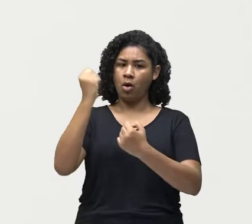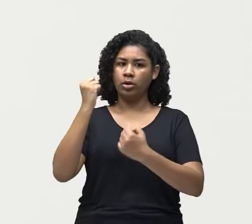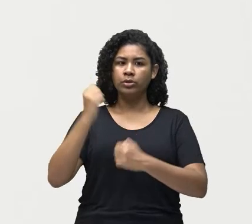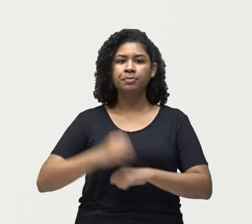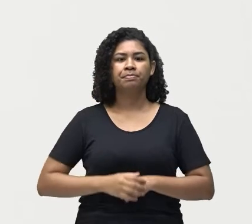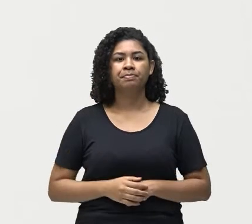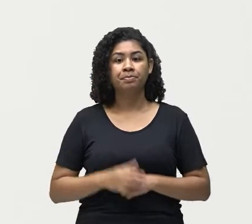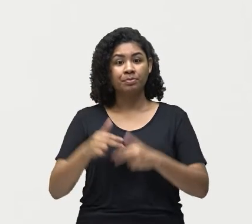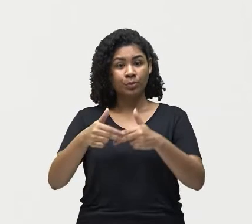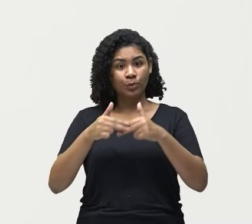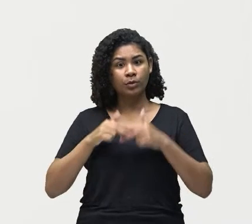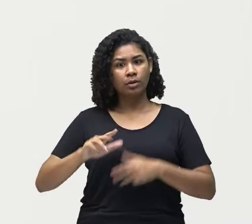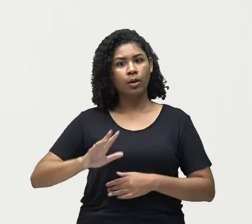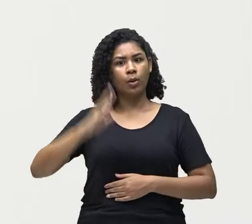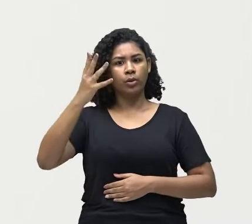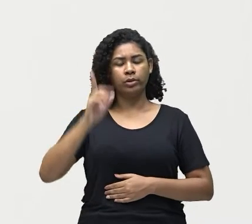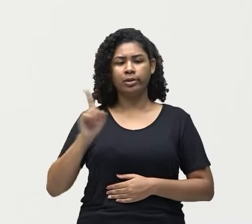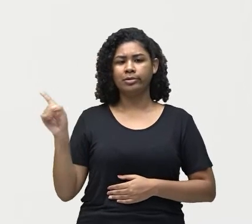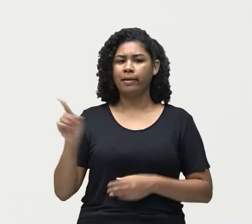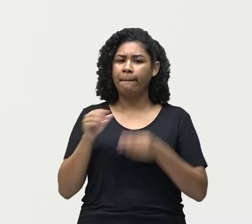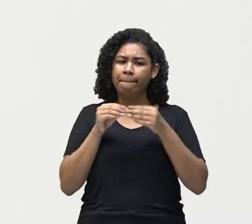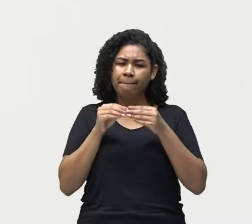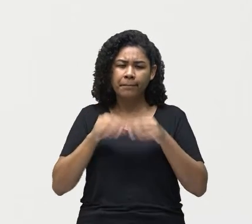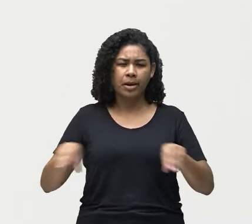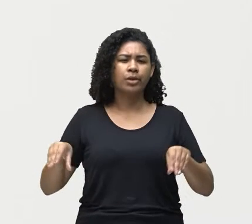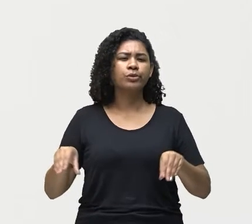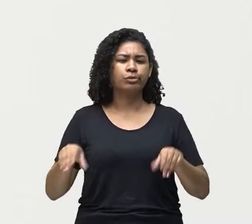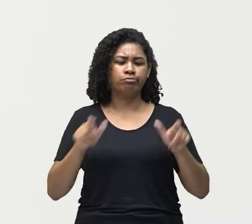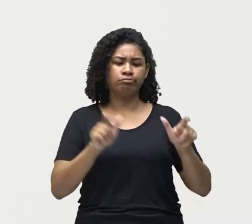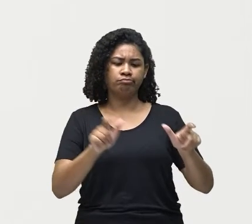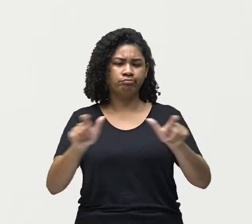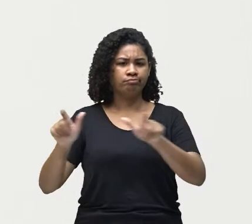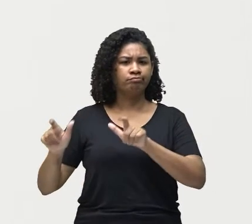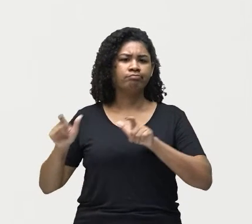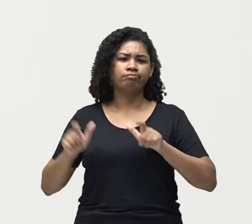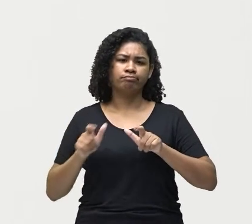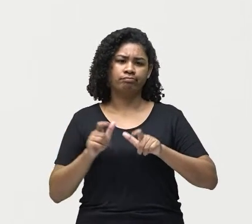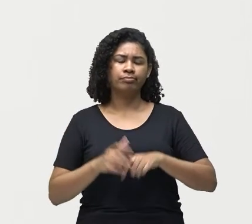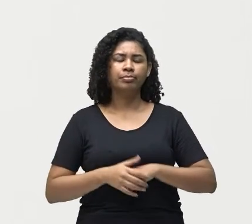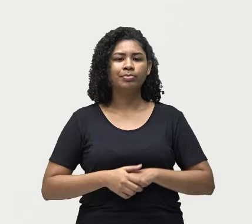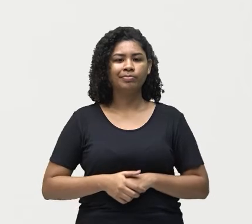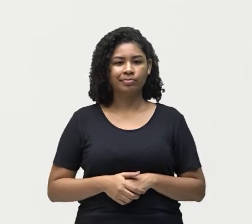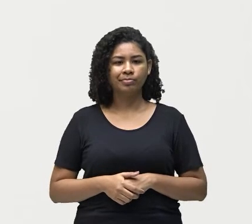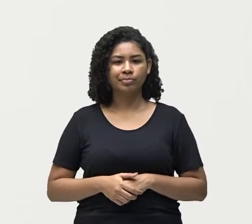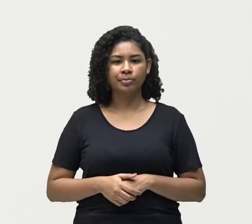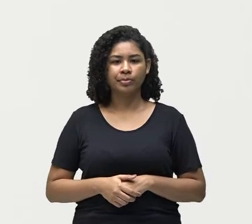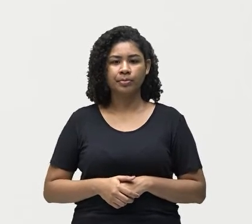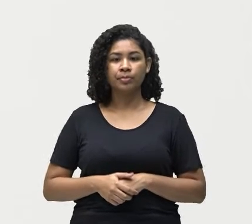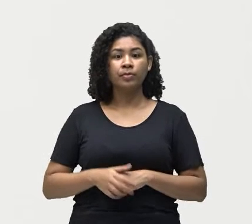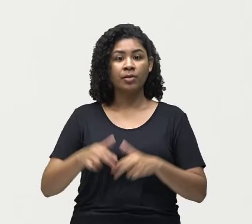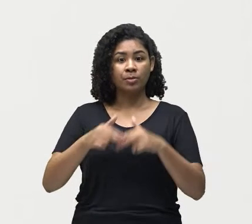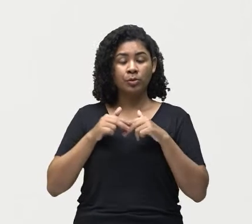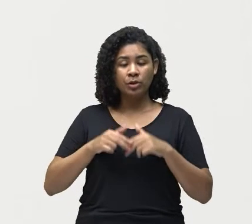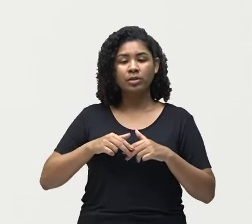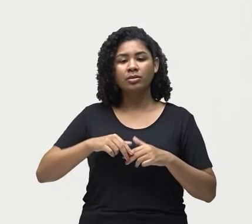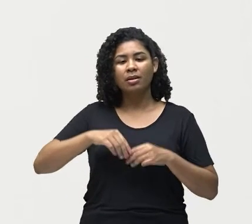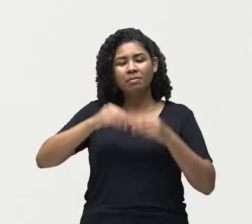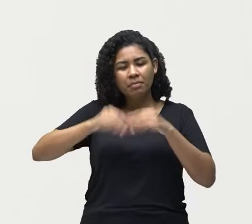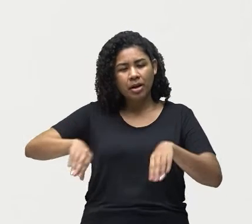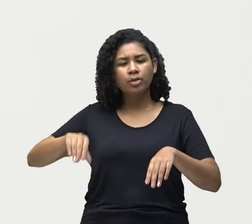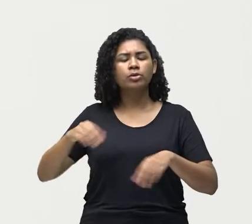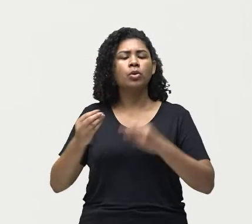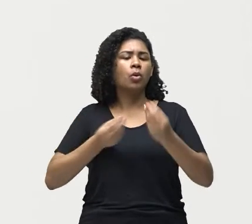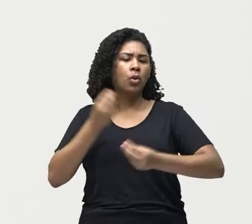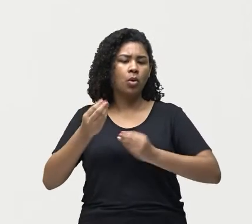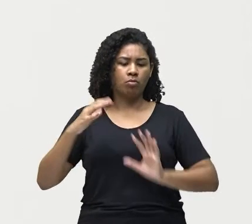ele vai ocasionar prejuízos ao ambiente também. Vai ajudar no aumento do efeito estufa, devido